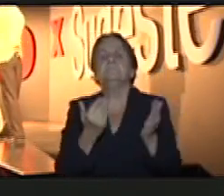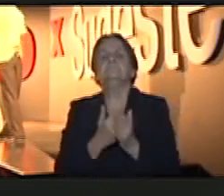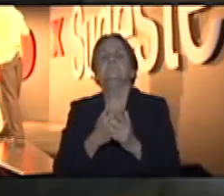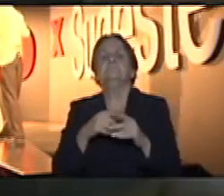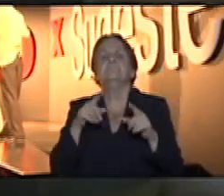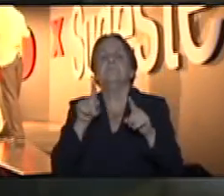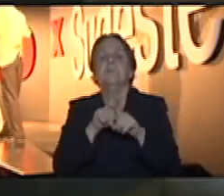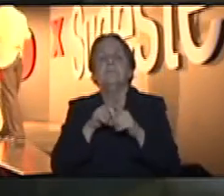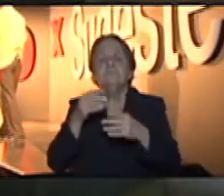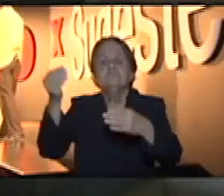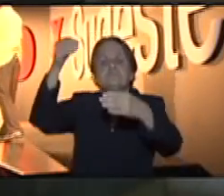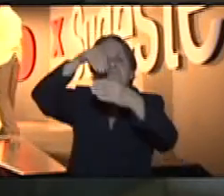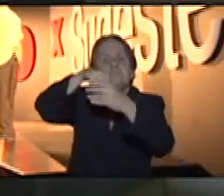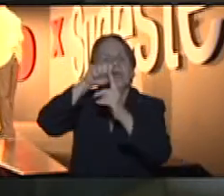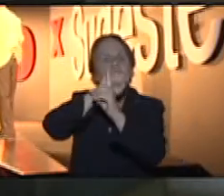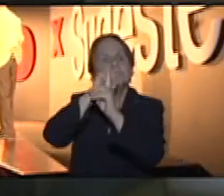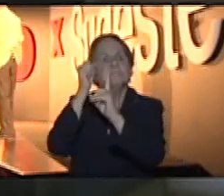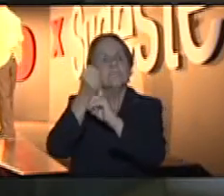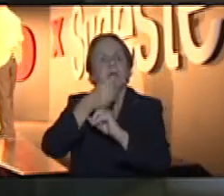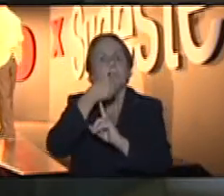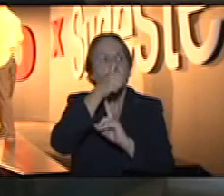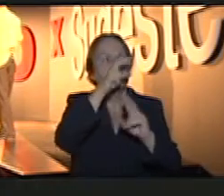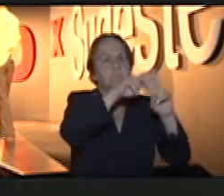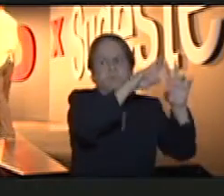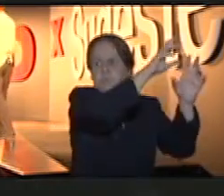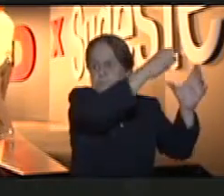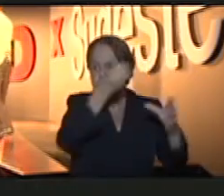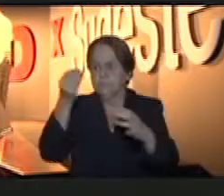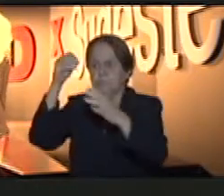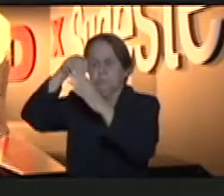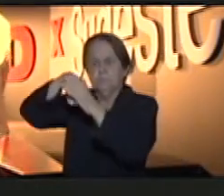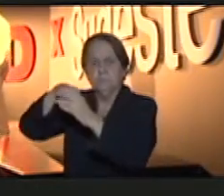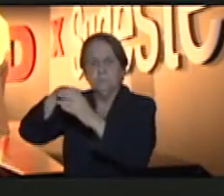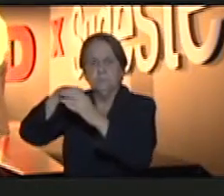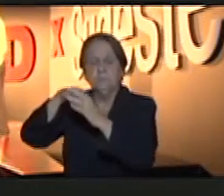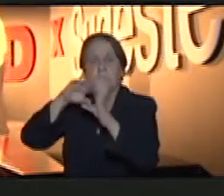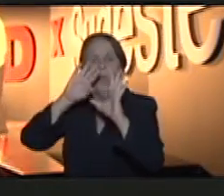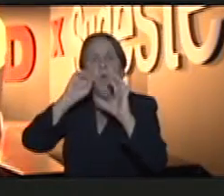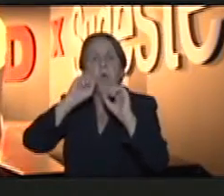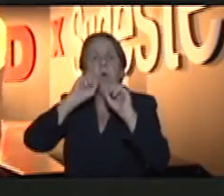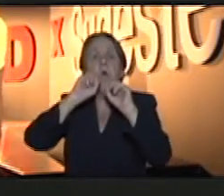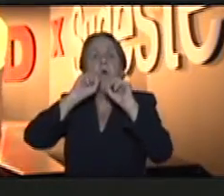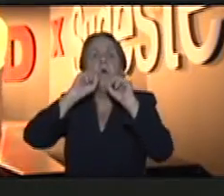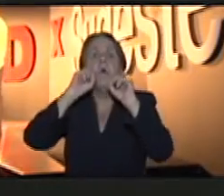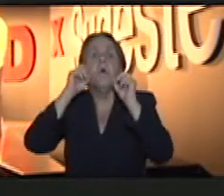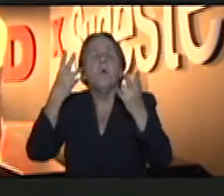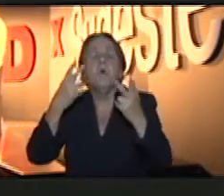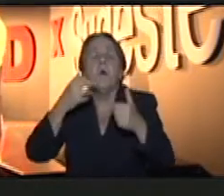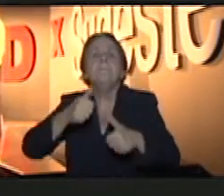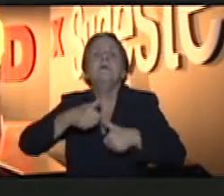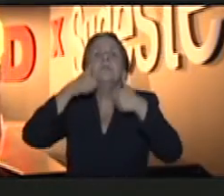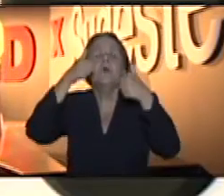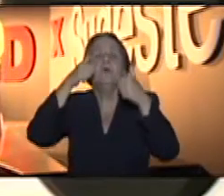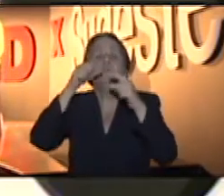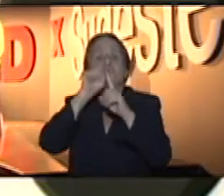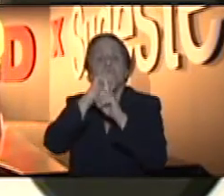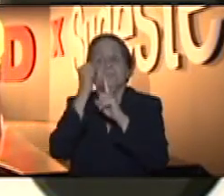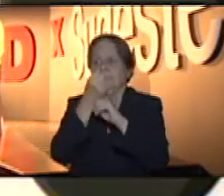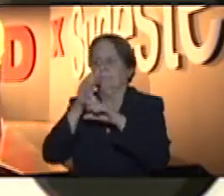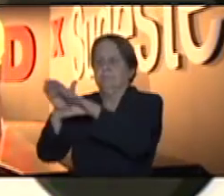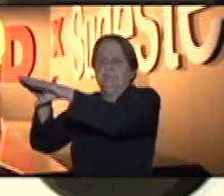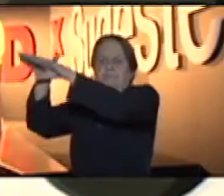reinserção social ou inserção social ou vamos esquecer esses conceitos se transforma numa sociedade realmente